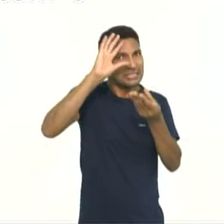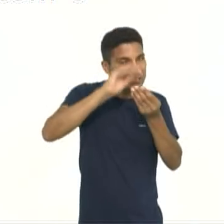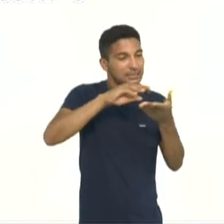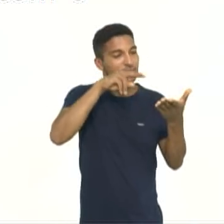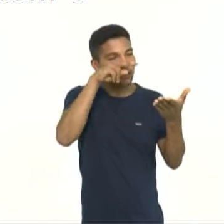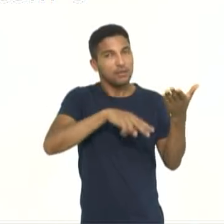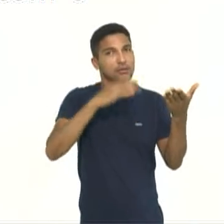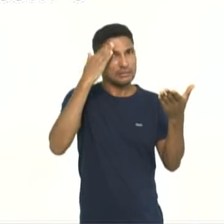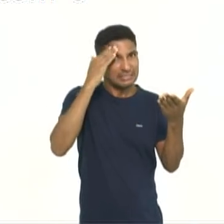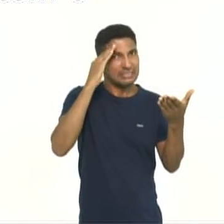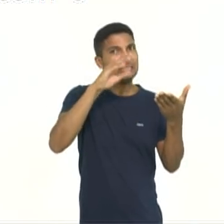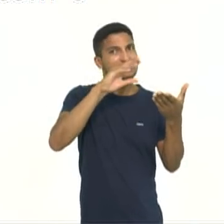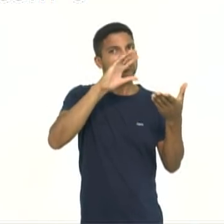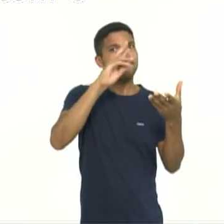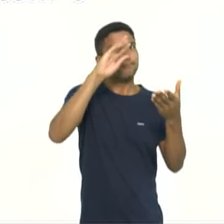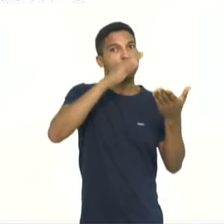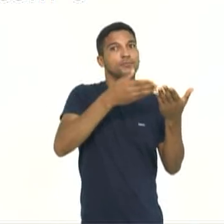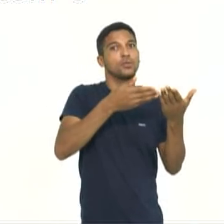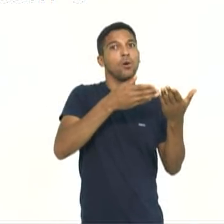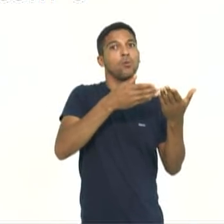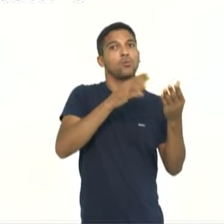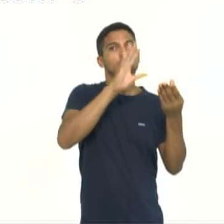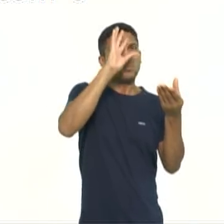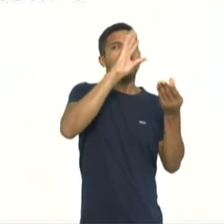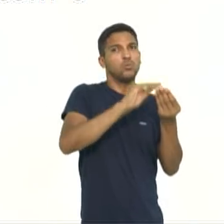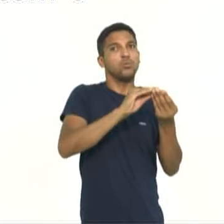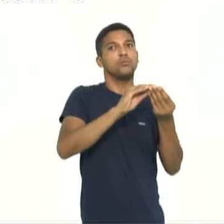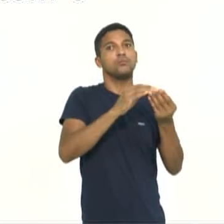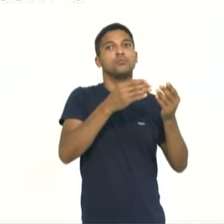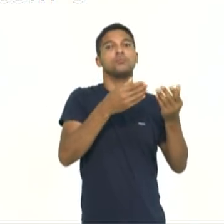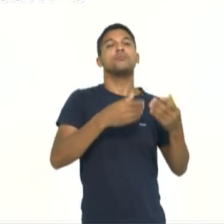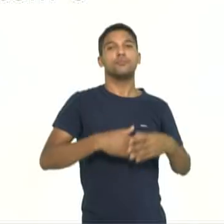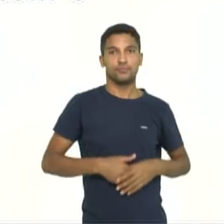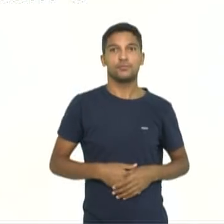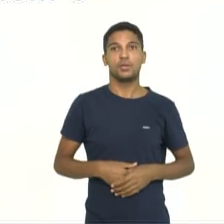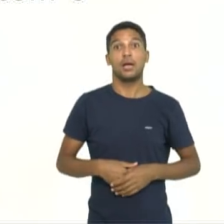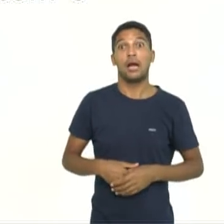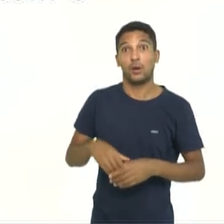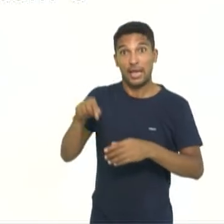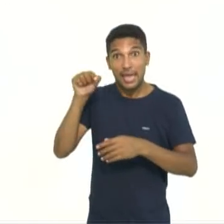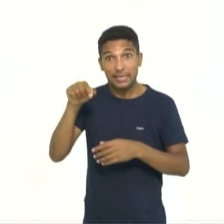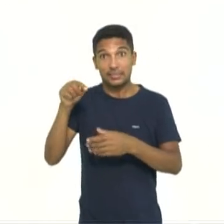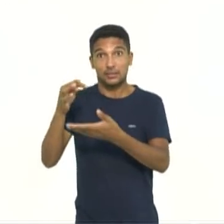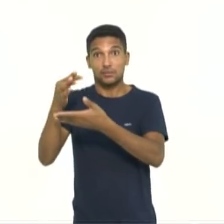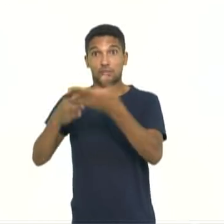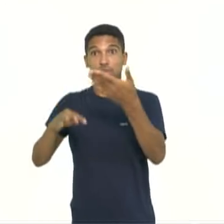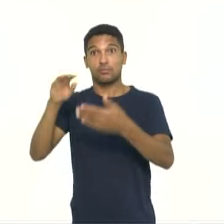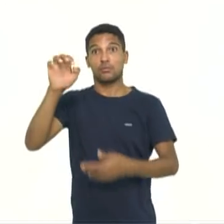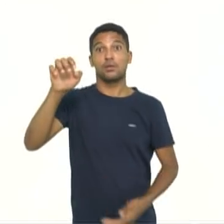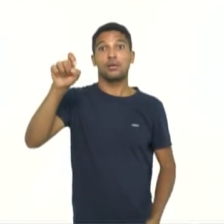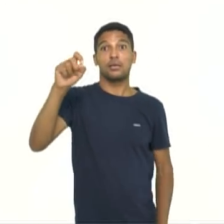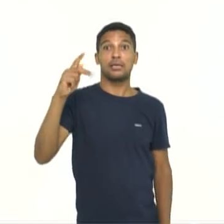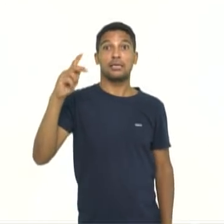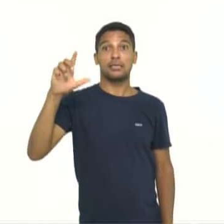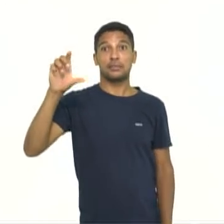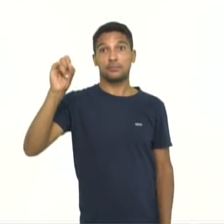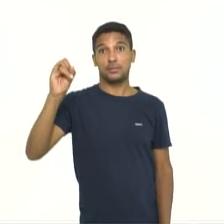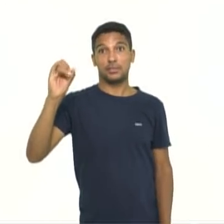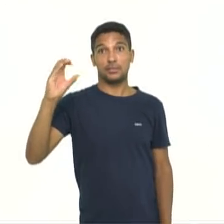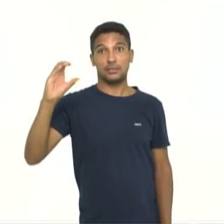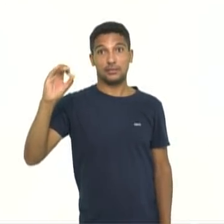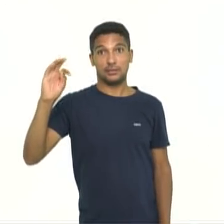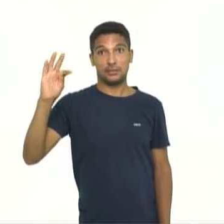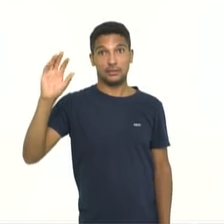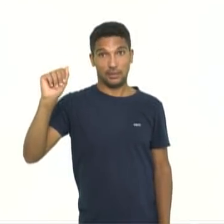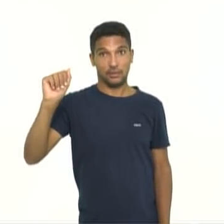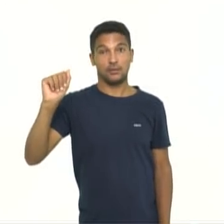com o texto e elementos com o texto fonte, né? O texto que deu origem, certo? Então, eu trouxe para vocês